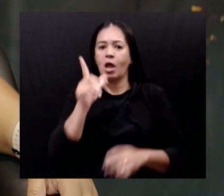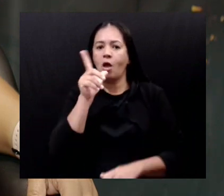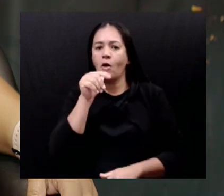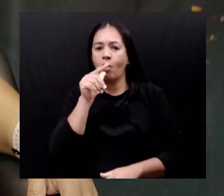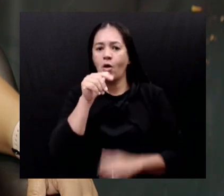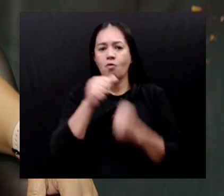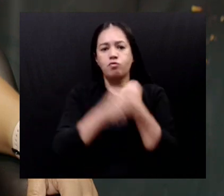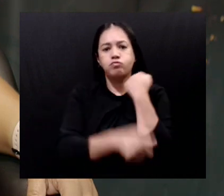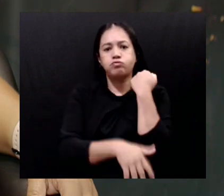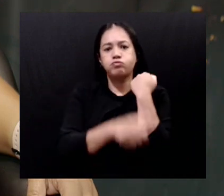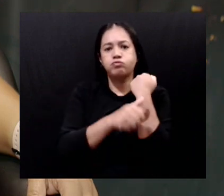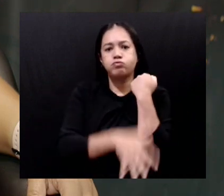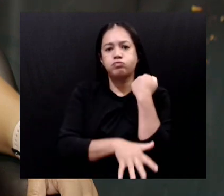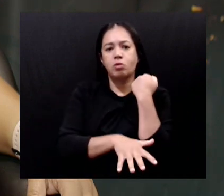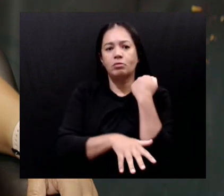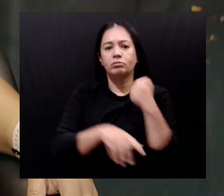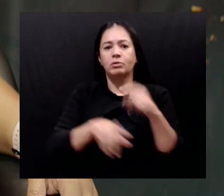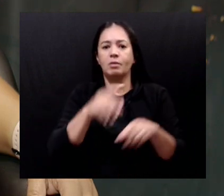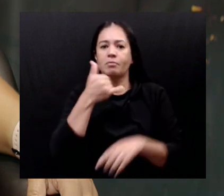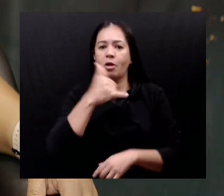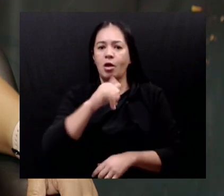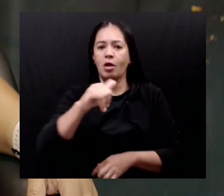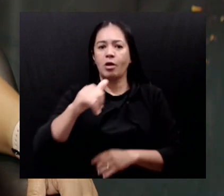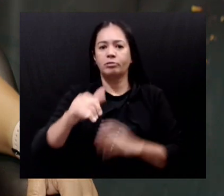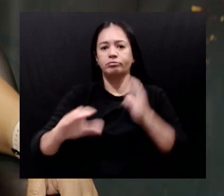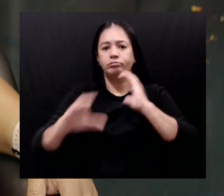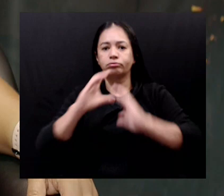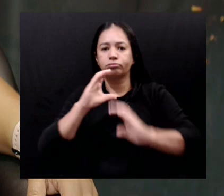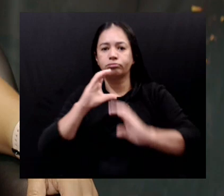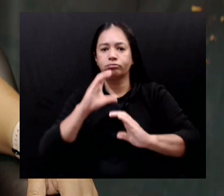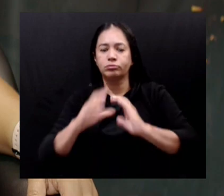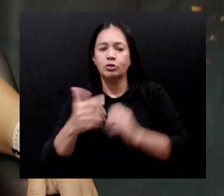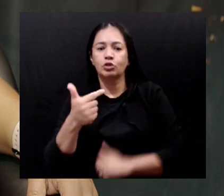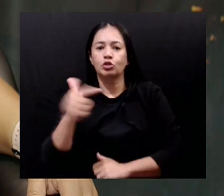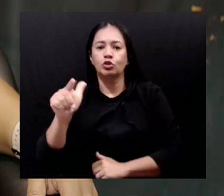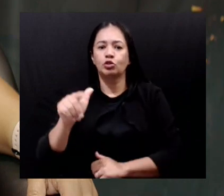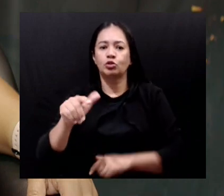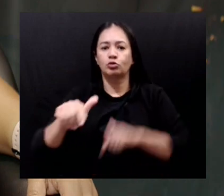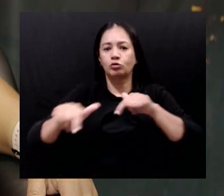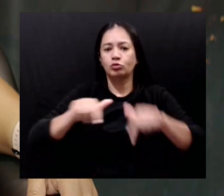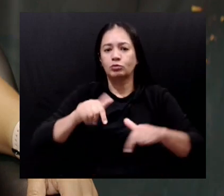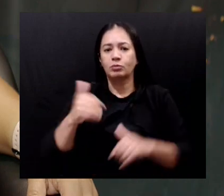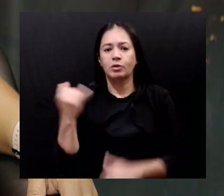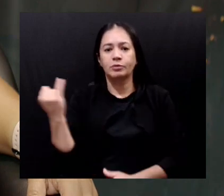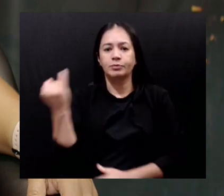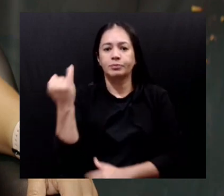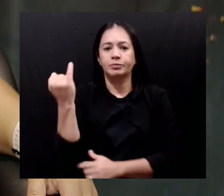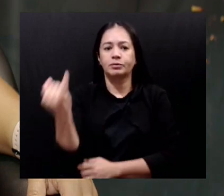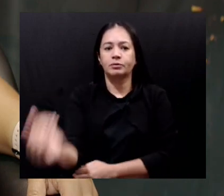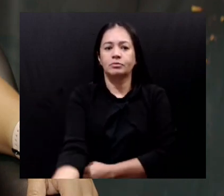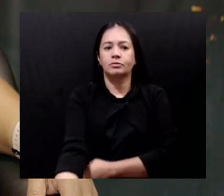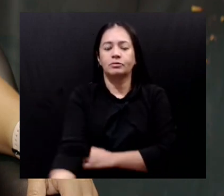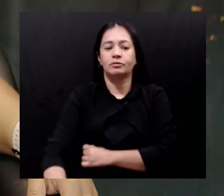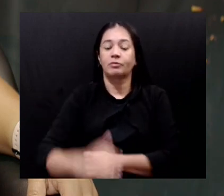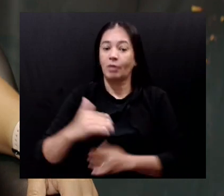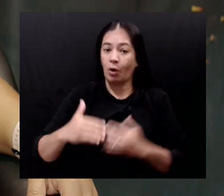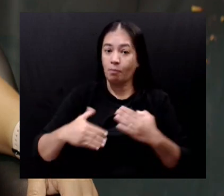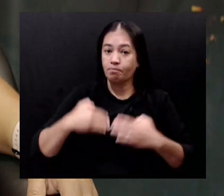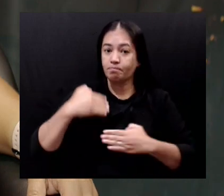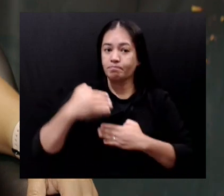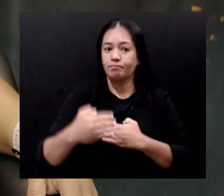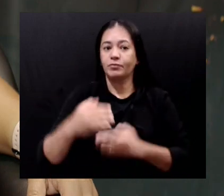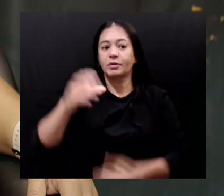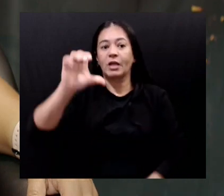elétrica, telecomunicações e outros serviços fundamentais. Em seguida, às 9h40 da manhã, a segunda